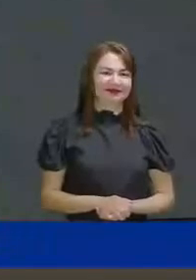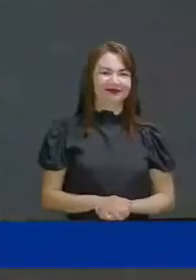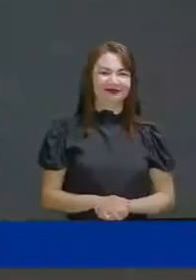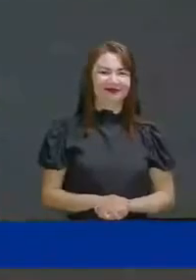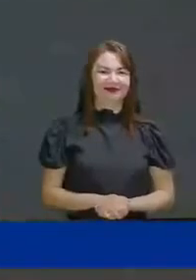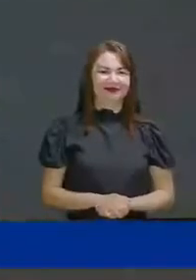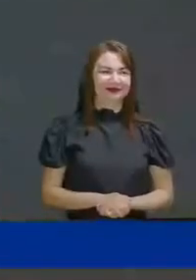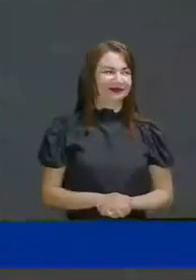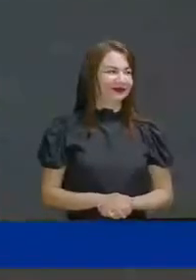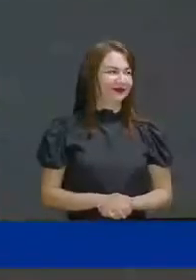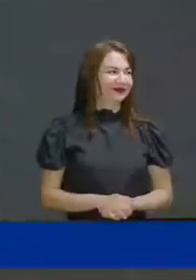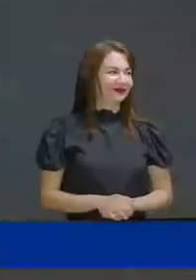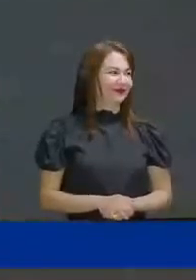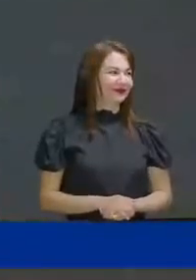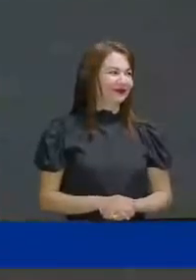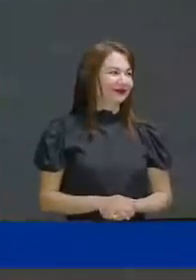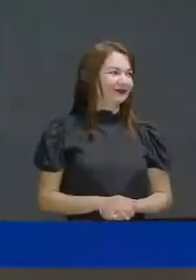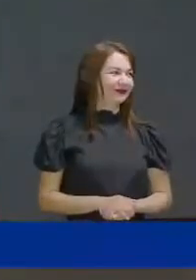Foco no auditório.